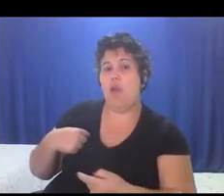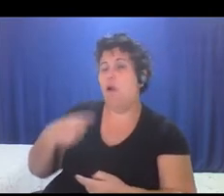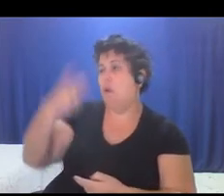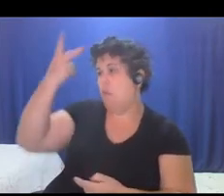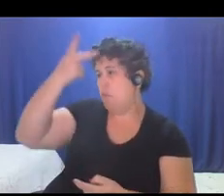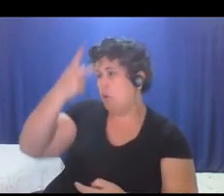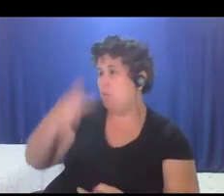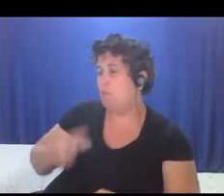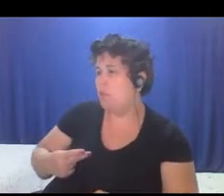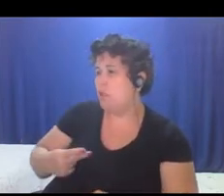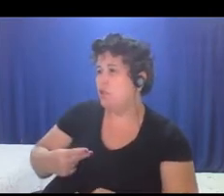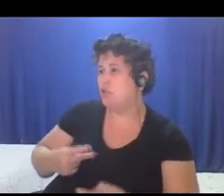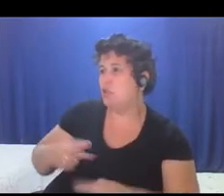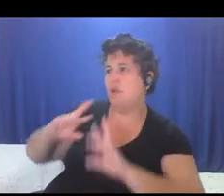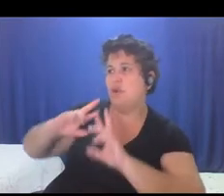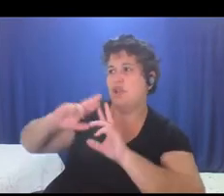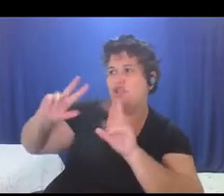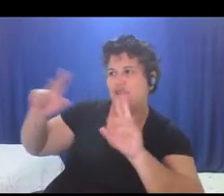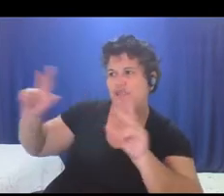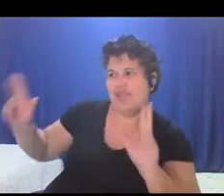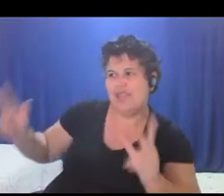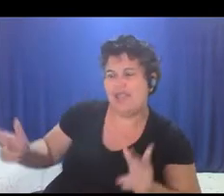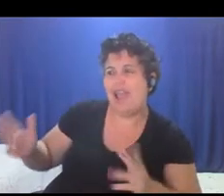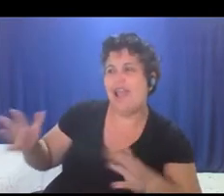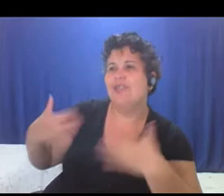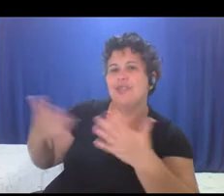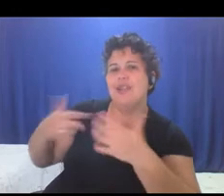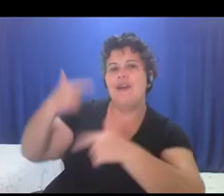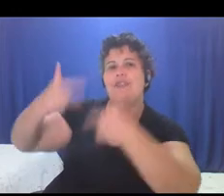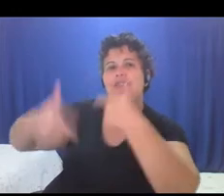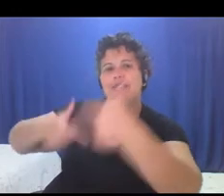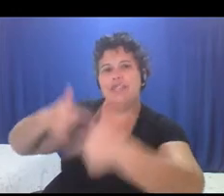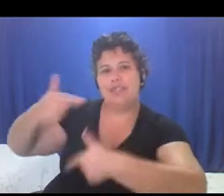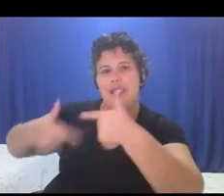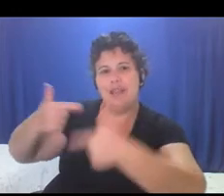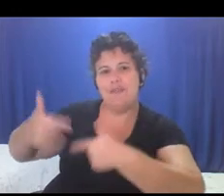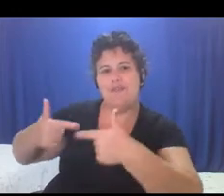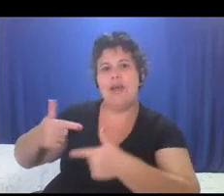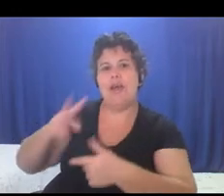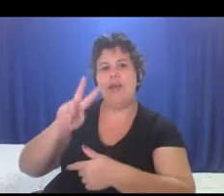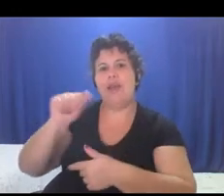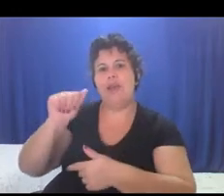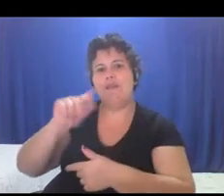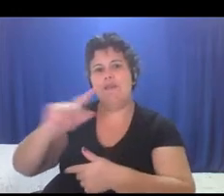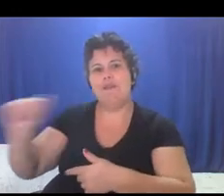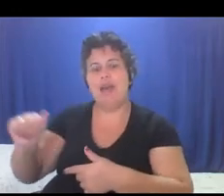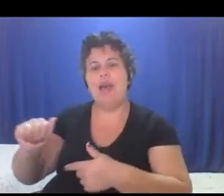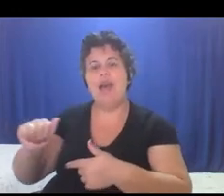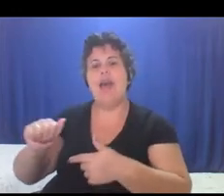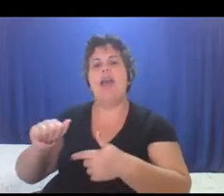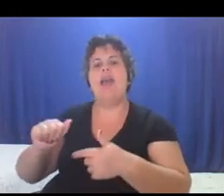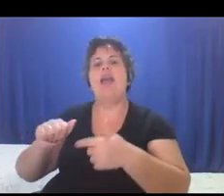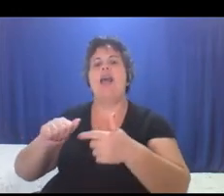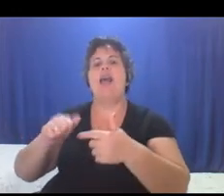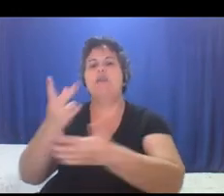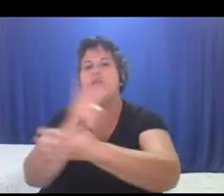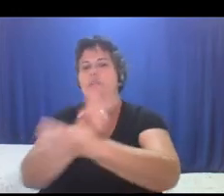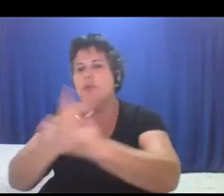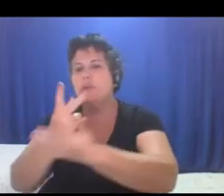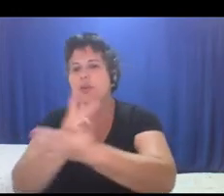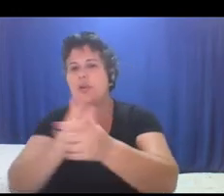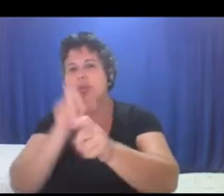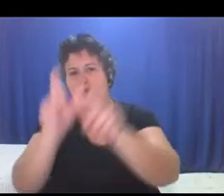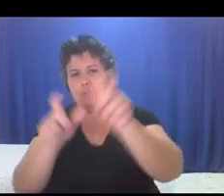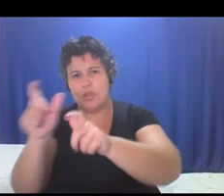né? E ter muito disso, trabalhar muito nas minhas vagas no dia a dia como tech recruiter, eu pude